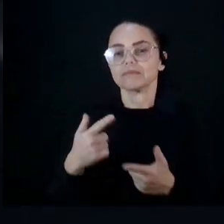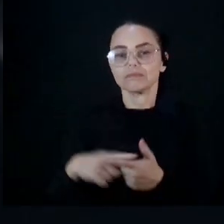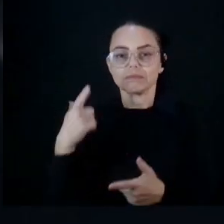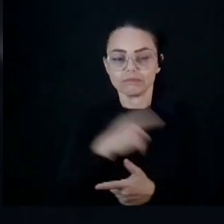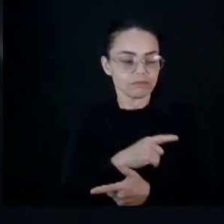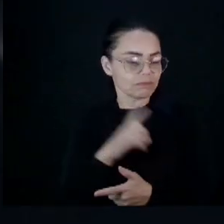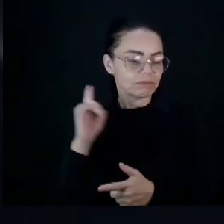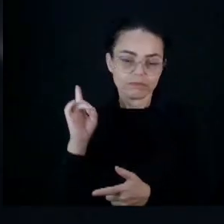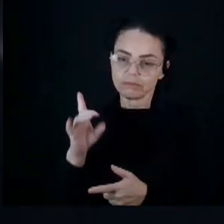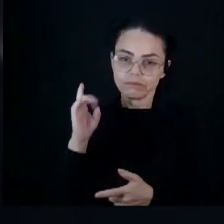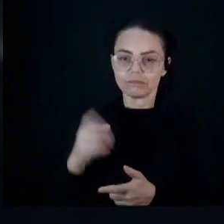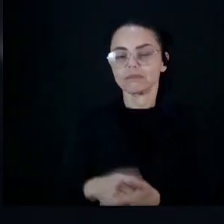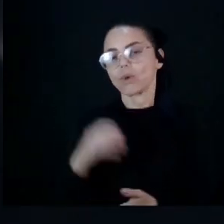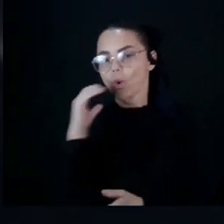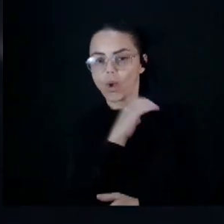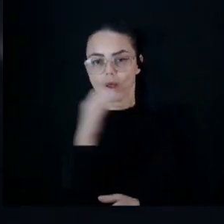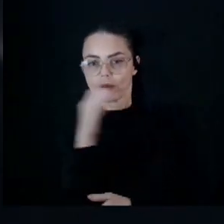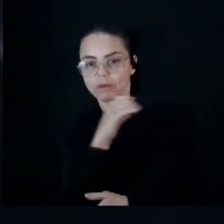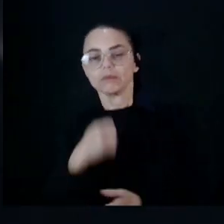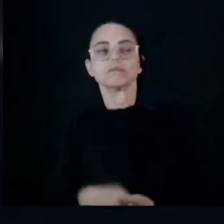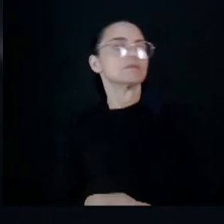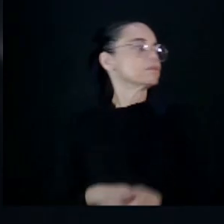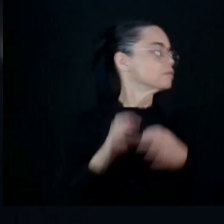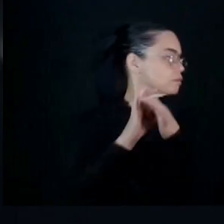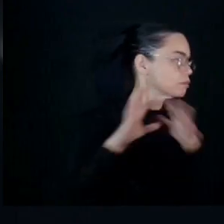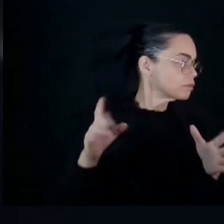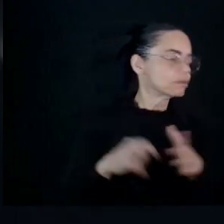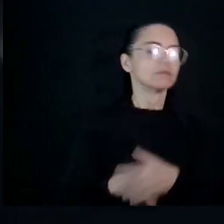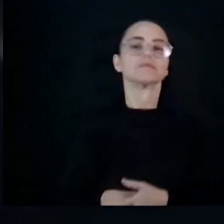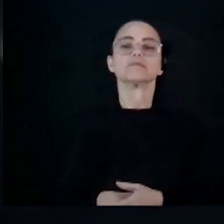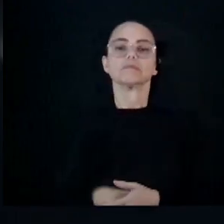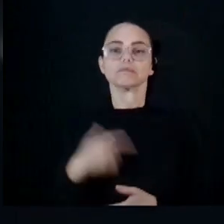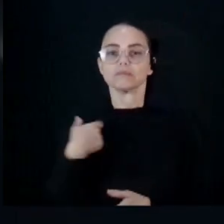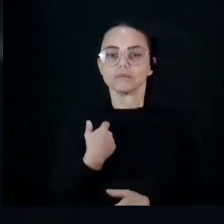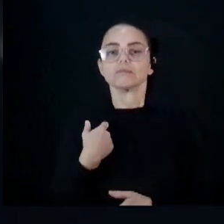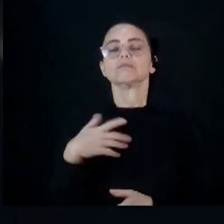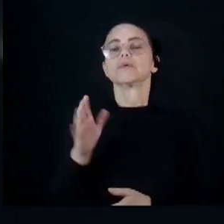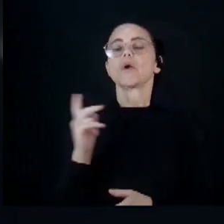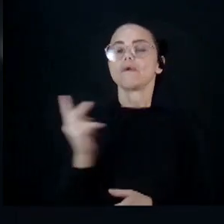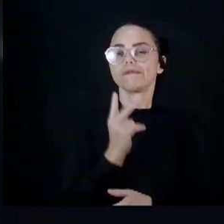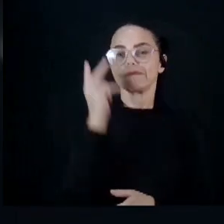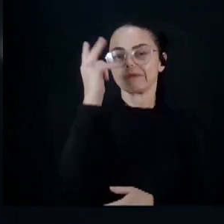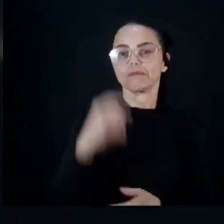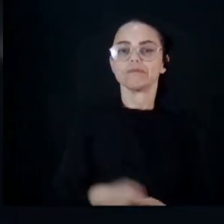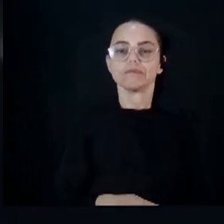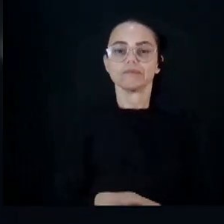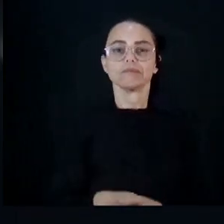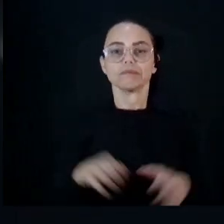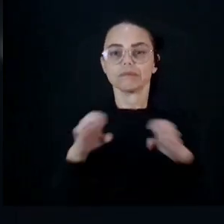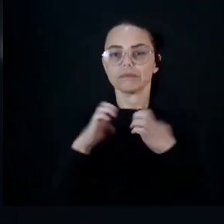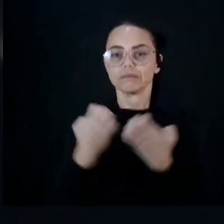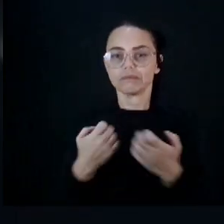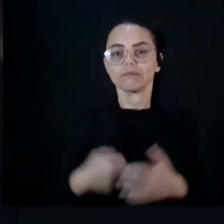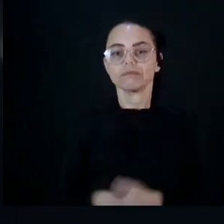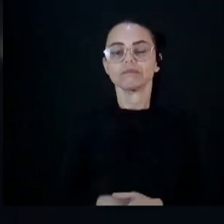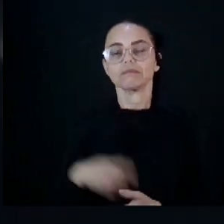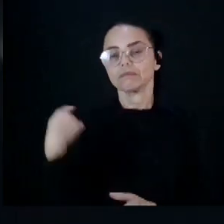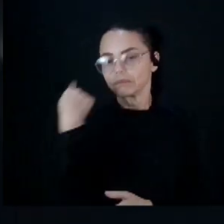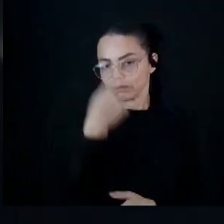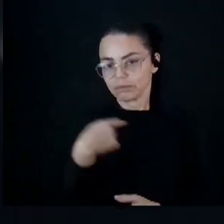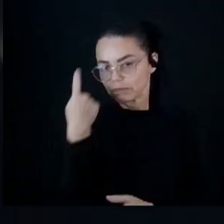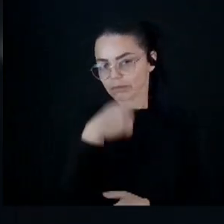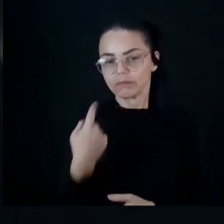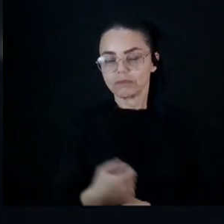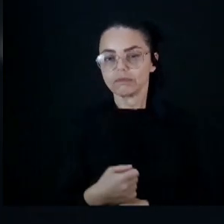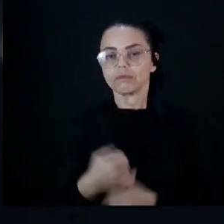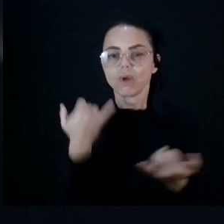mais rápido, está em liberar tempo para aquilo que gera mais valor. Uma equipe que gastava horas organizando informações